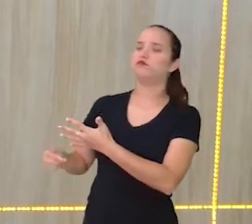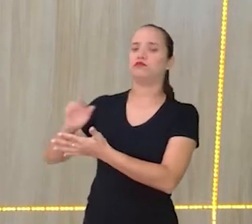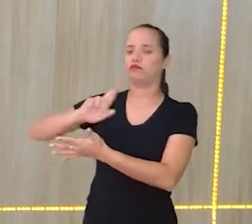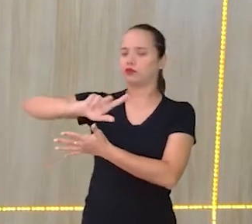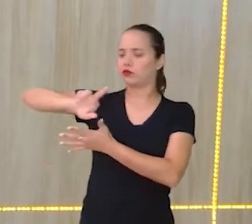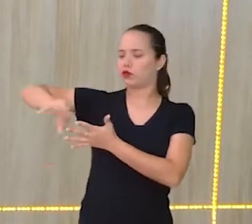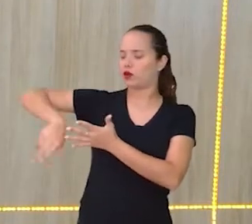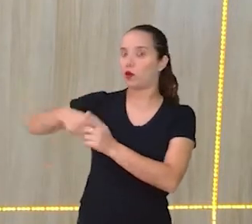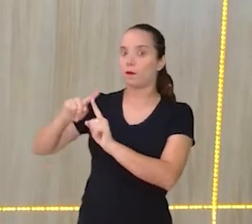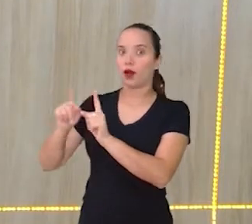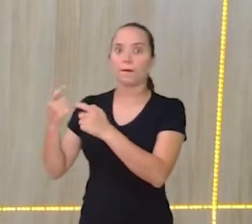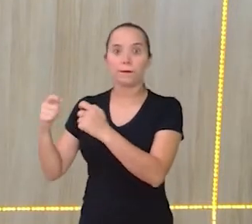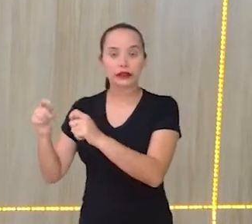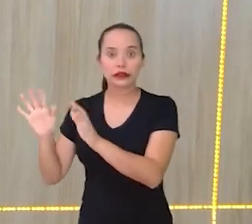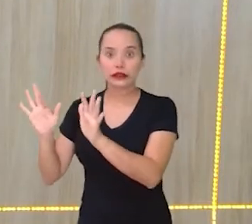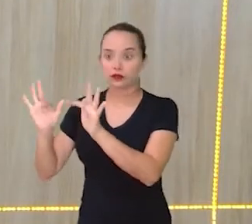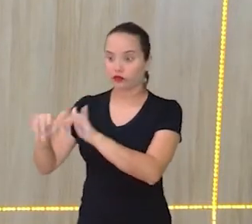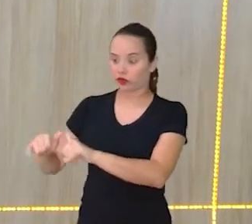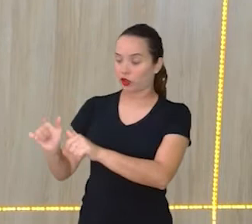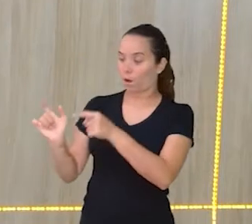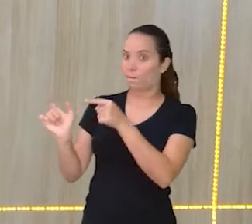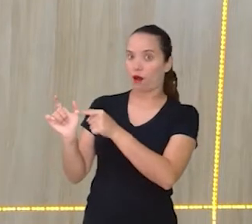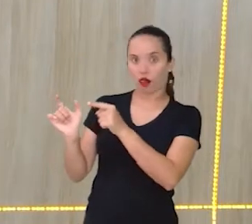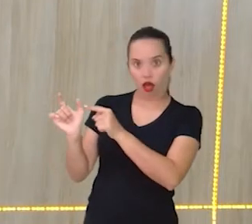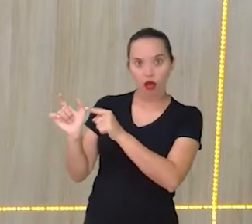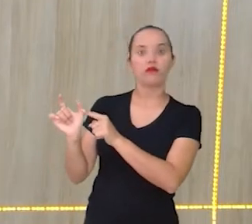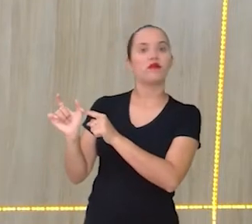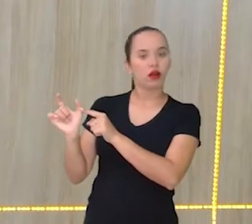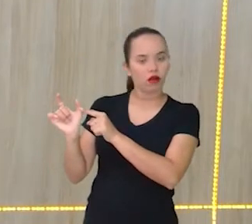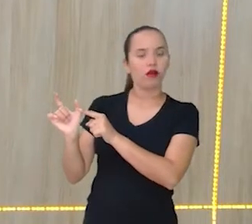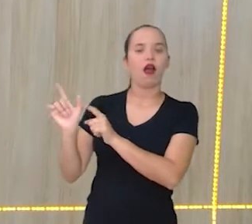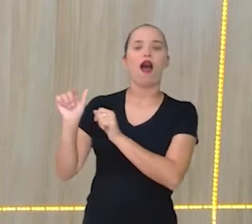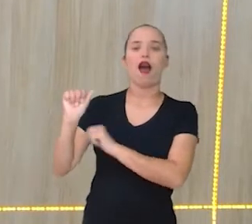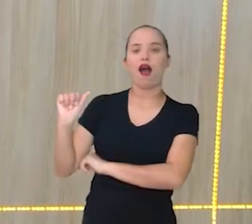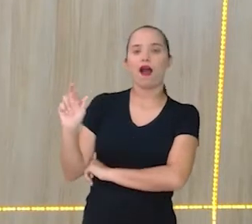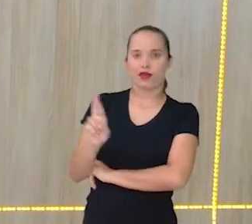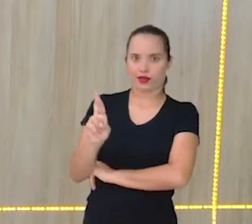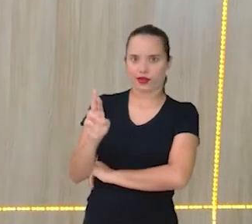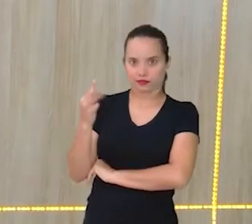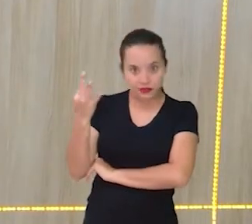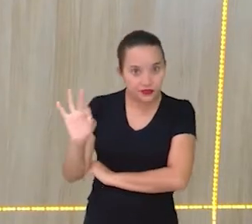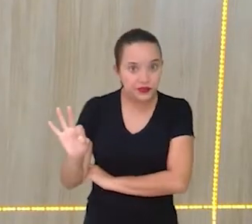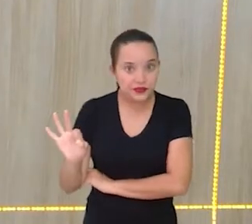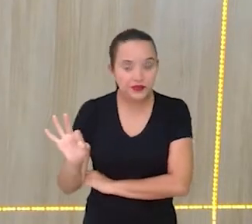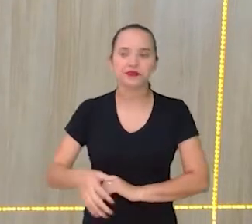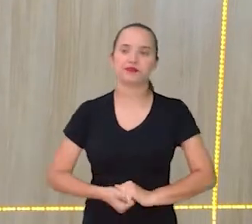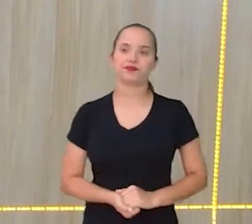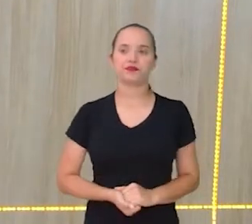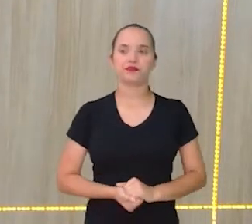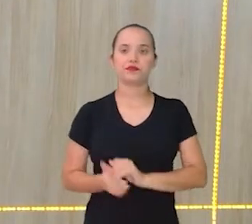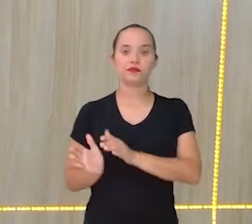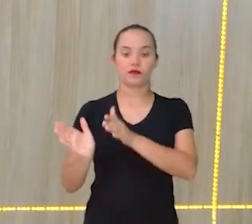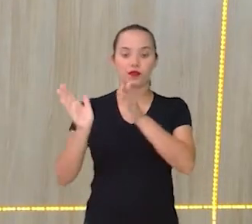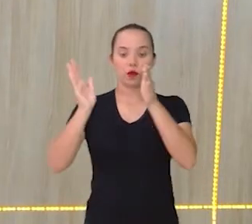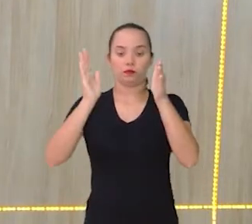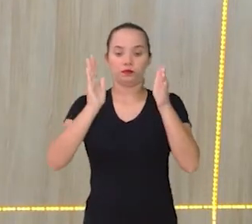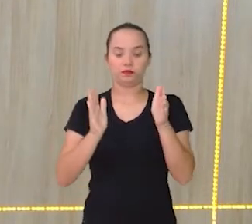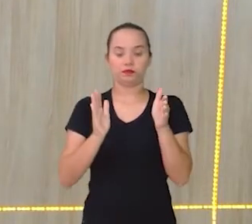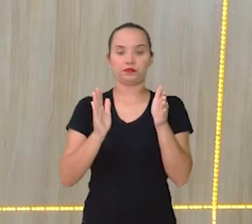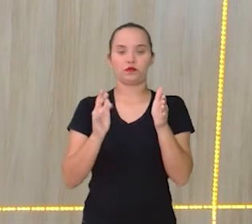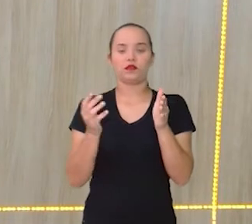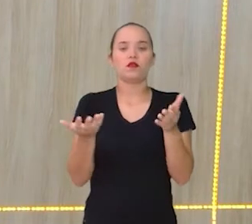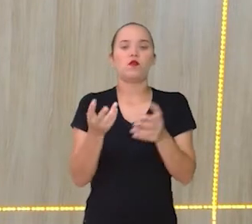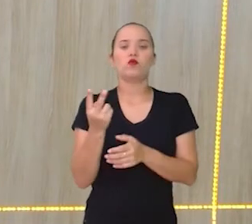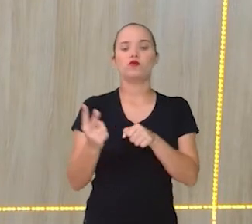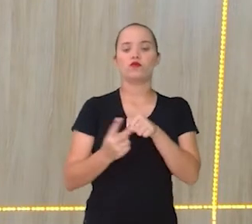com A-R, tá? Primeira conjugação termina com A-R, certo? E agora os verbos